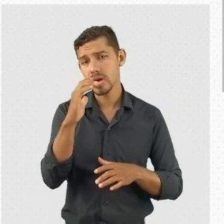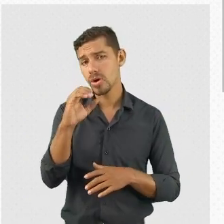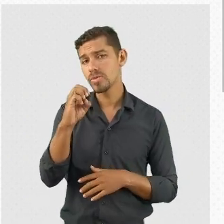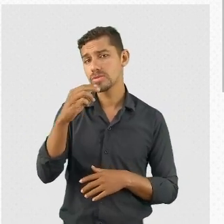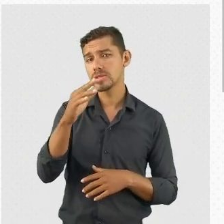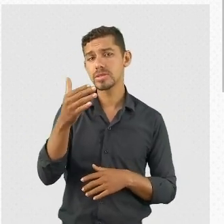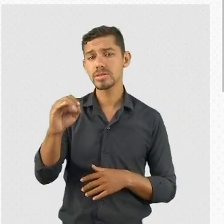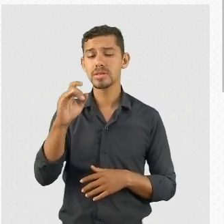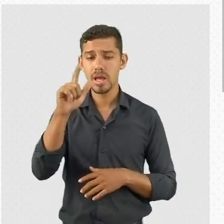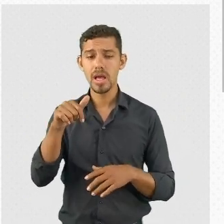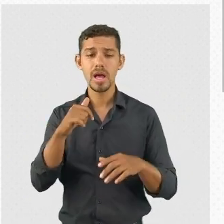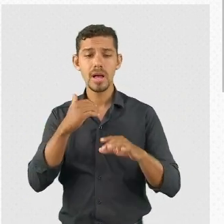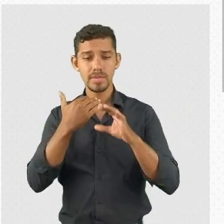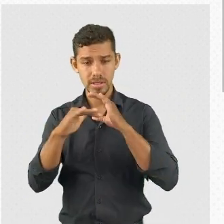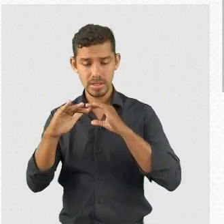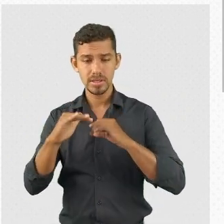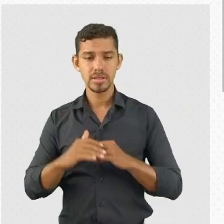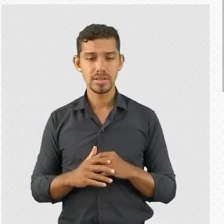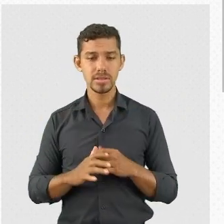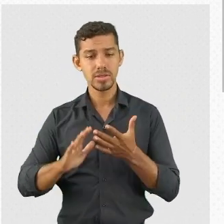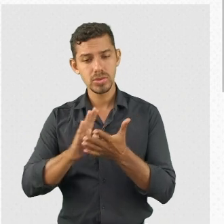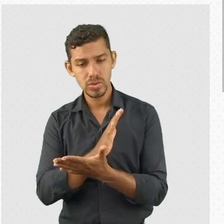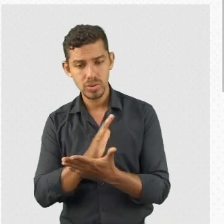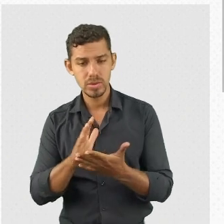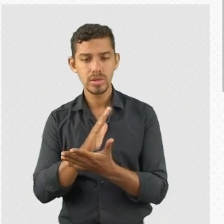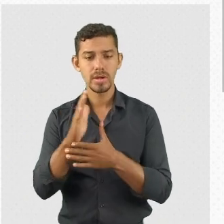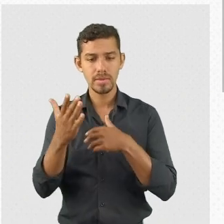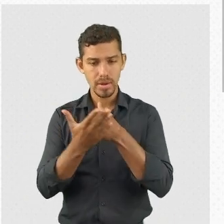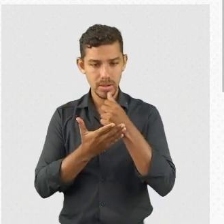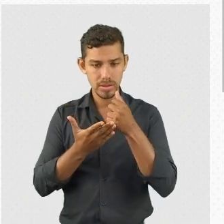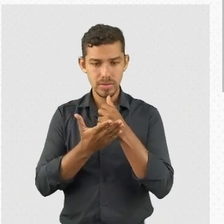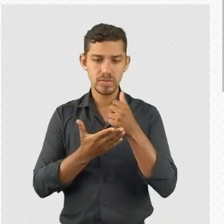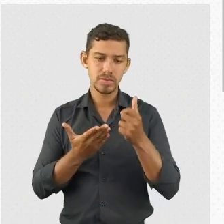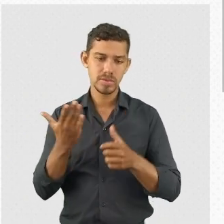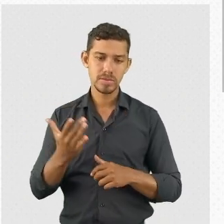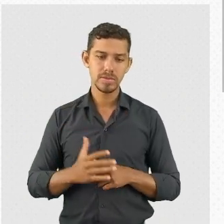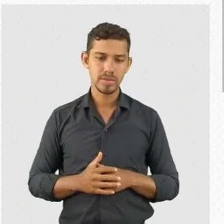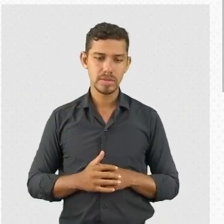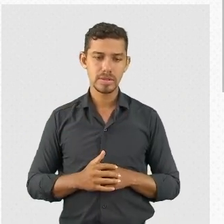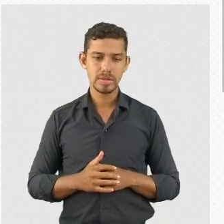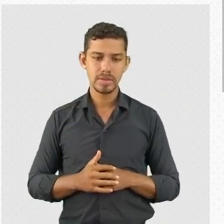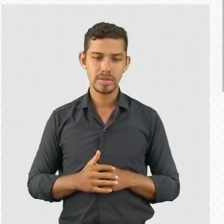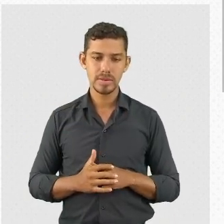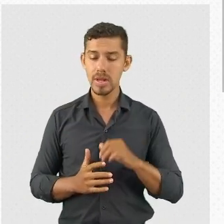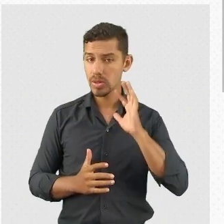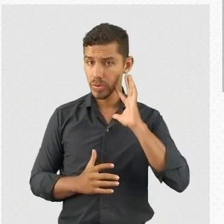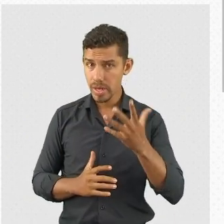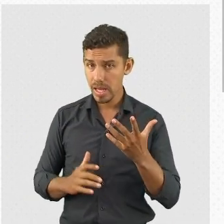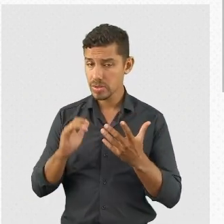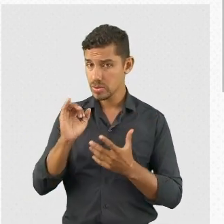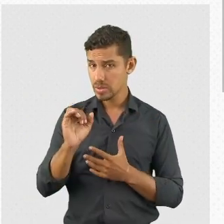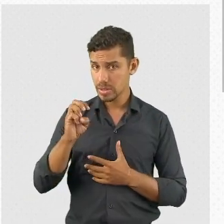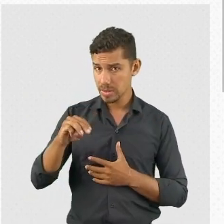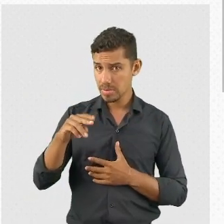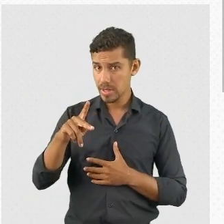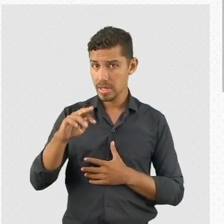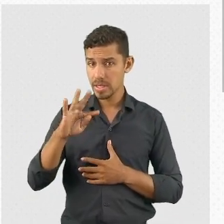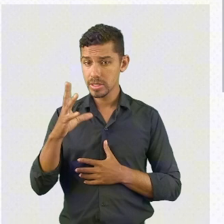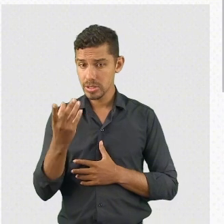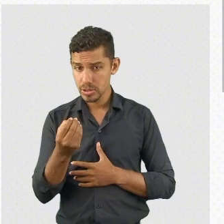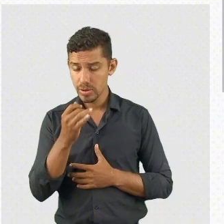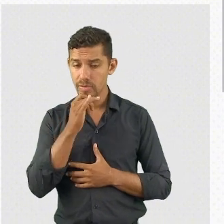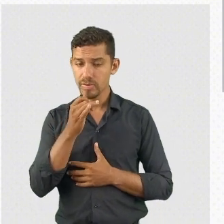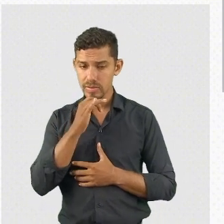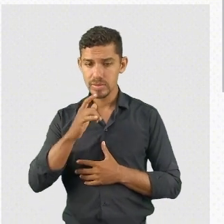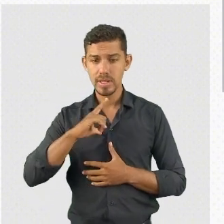é a mensagem. Tá? Então, aqui são alguns elementos básicos do processo comunicativo. No caso do imperativo, a gente vai estar falando